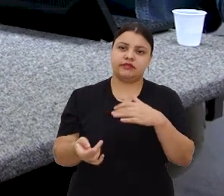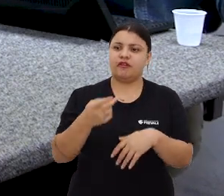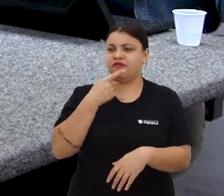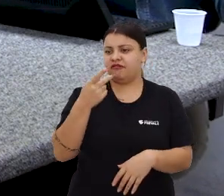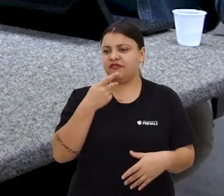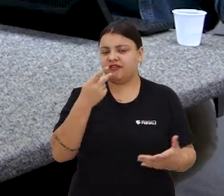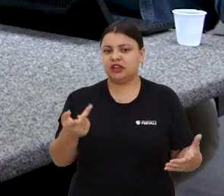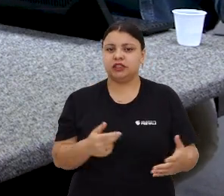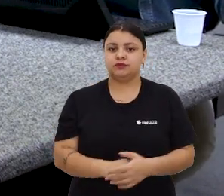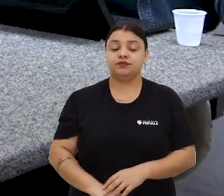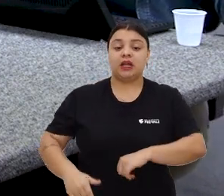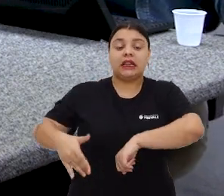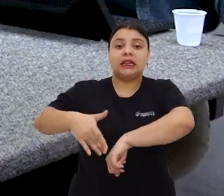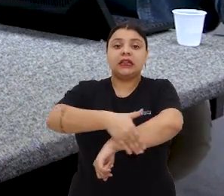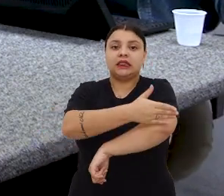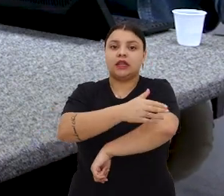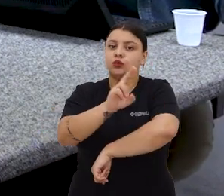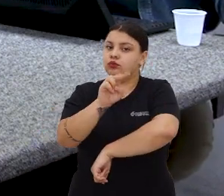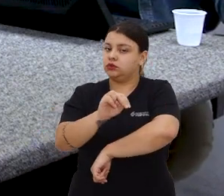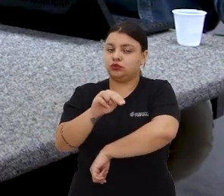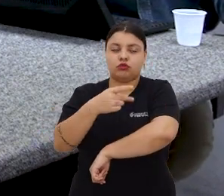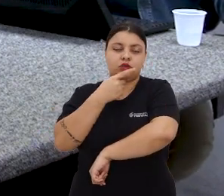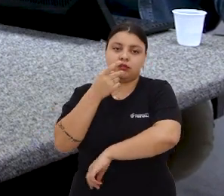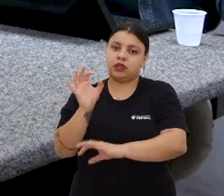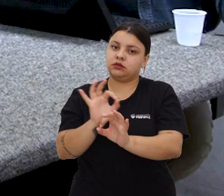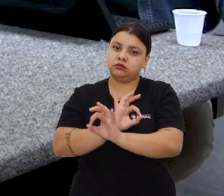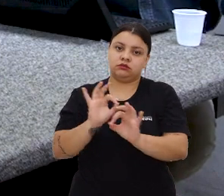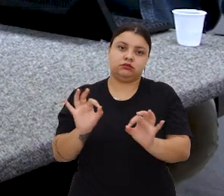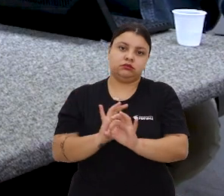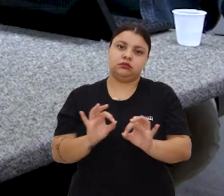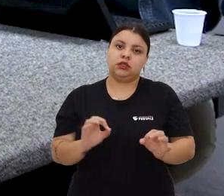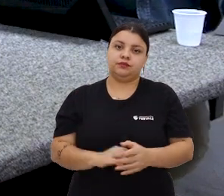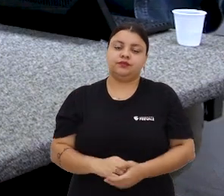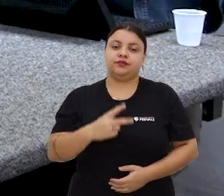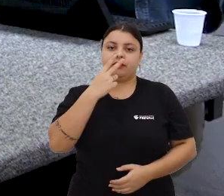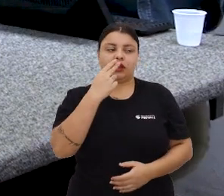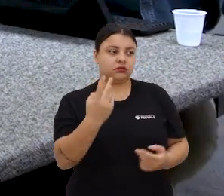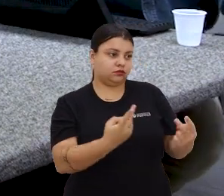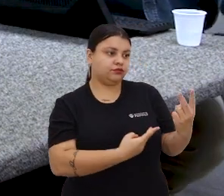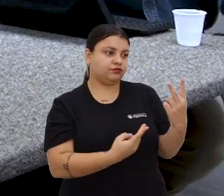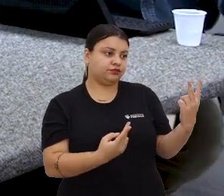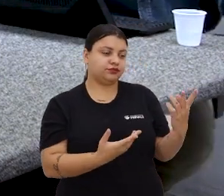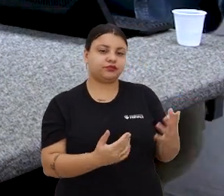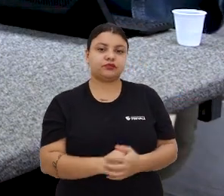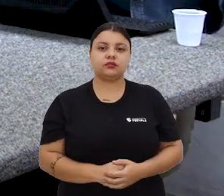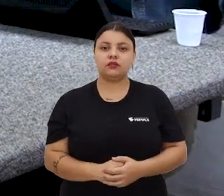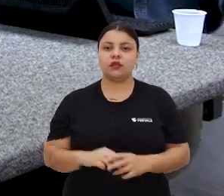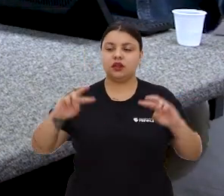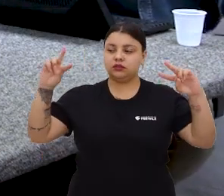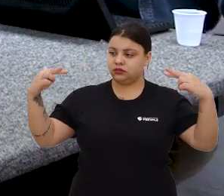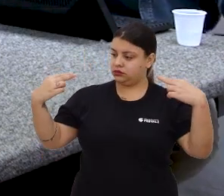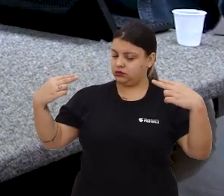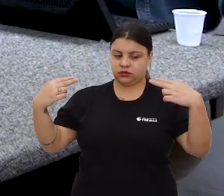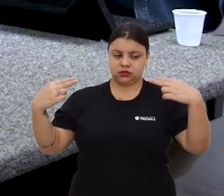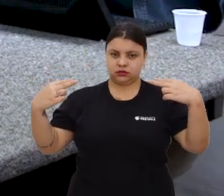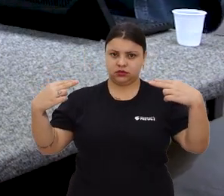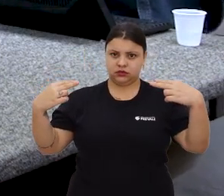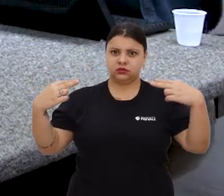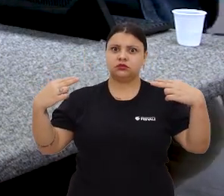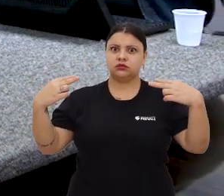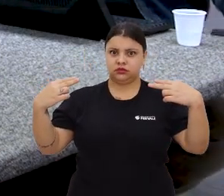rua. Na rua eles nunca tiveram coragem, porque é que nem vocês, quando eu cheguei aqui, né? Quando eles me olham pessoalmente, os caras meio que